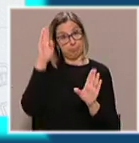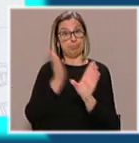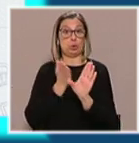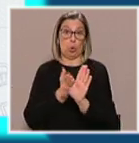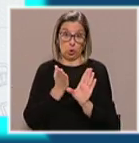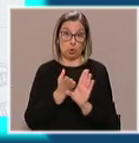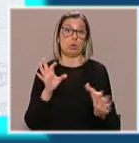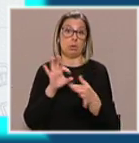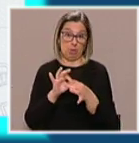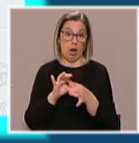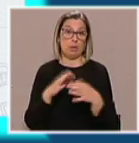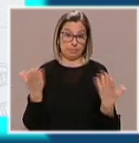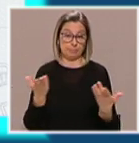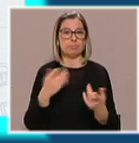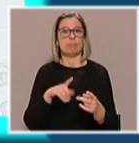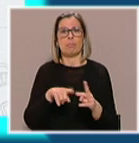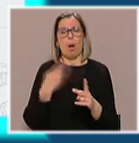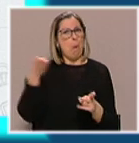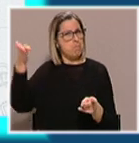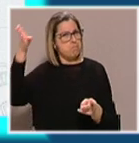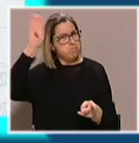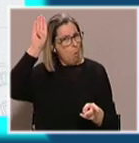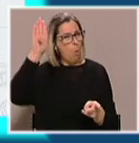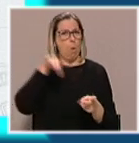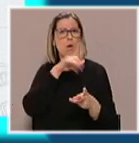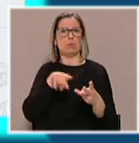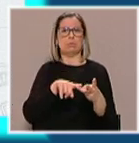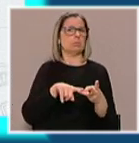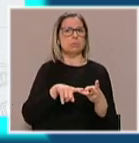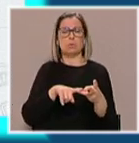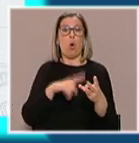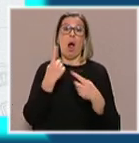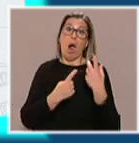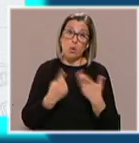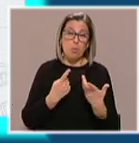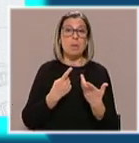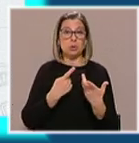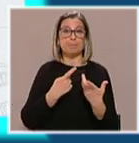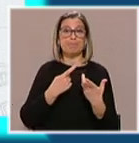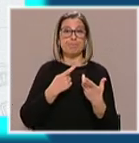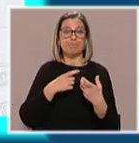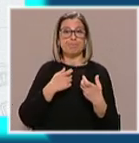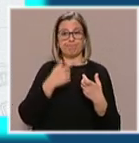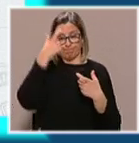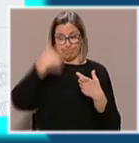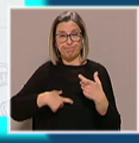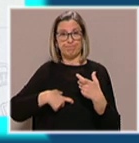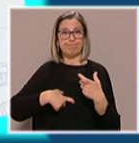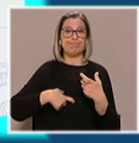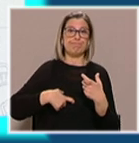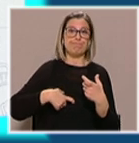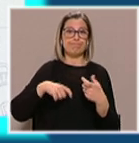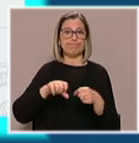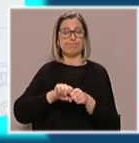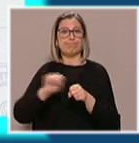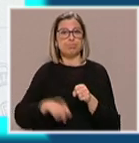psicológicos, traumatismo craniano e alguns tipos de paralisias. Embora não faça parte do programa estarmos